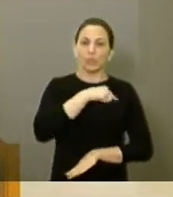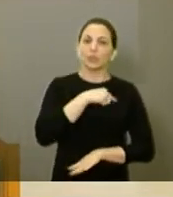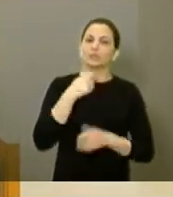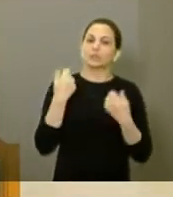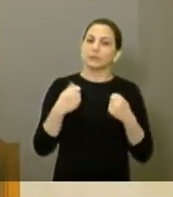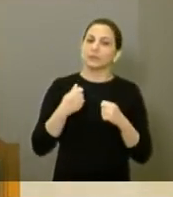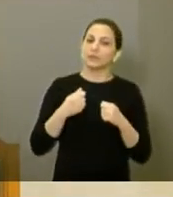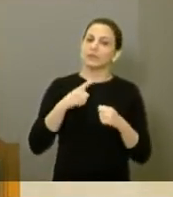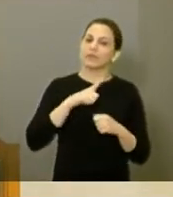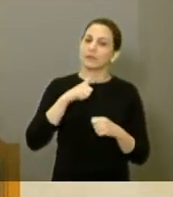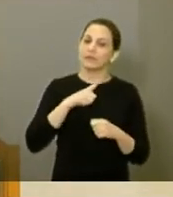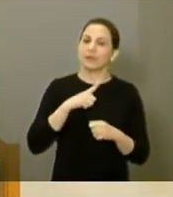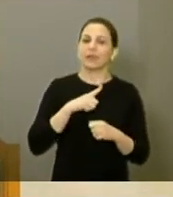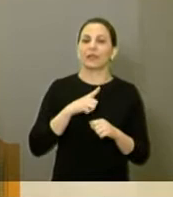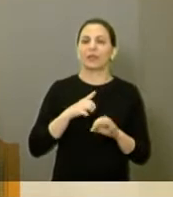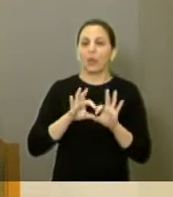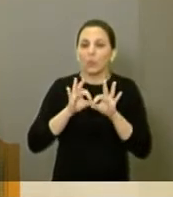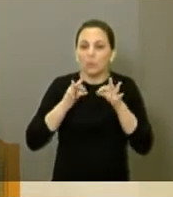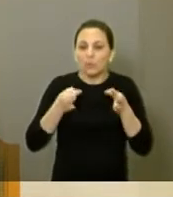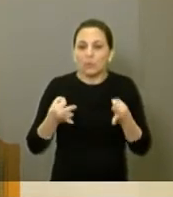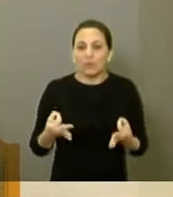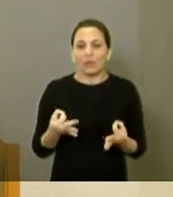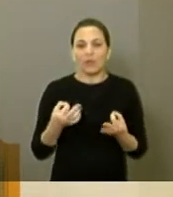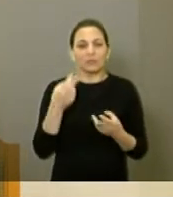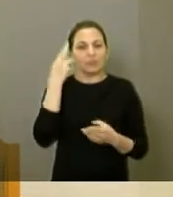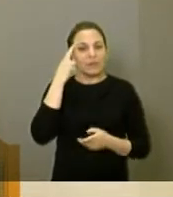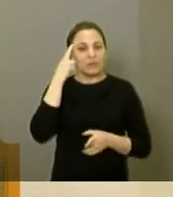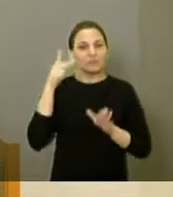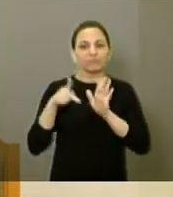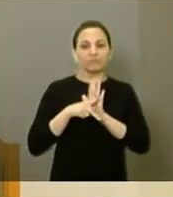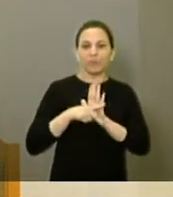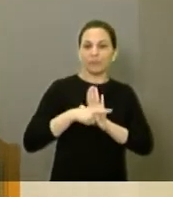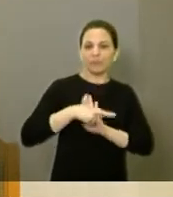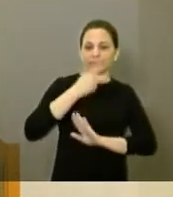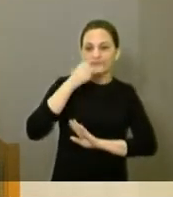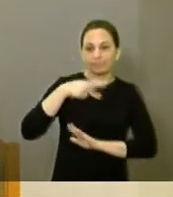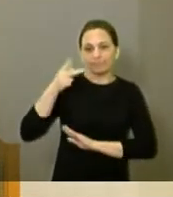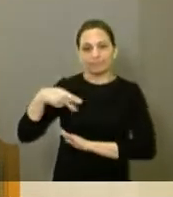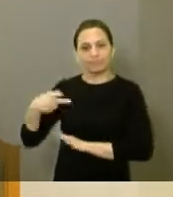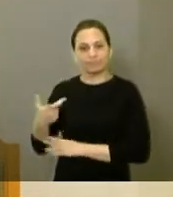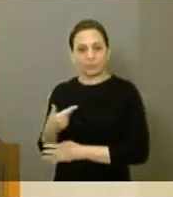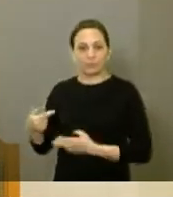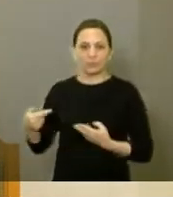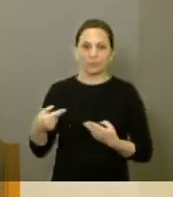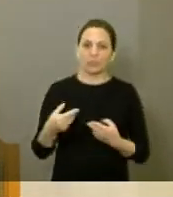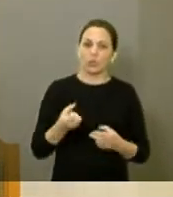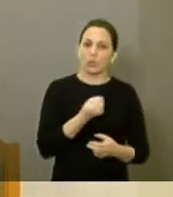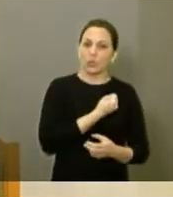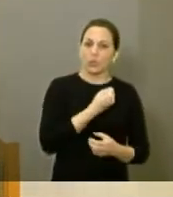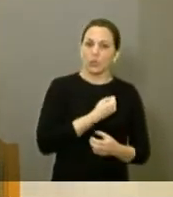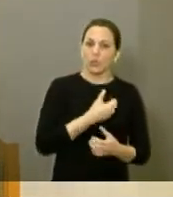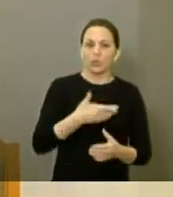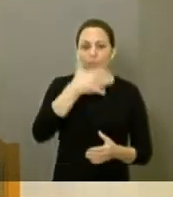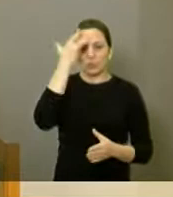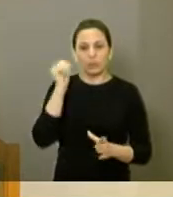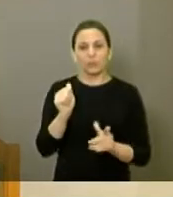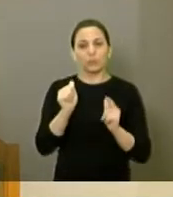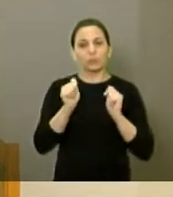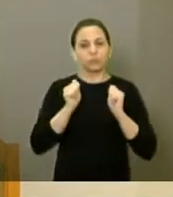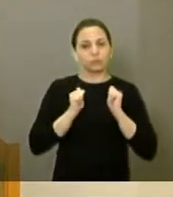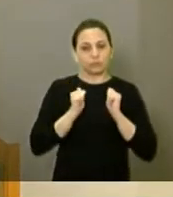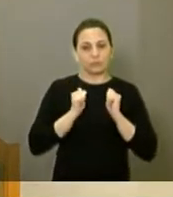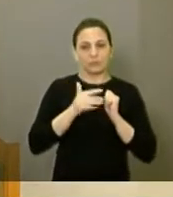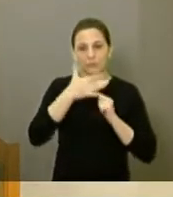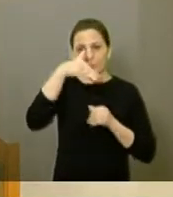a grandeza ea humildade de refletir sobre isso e acho que também esse número alto de abstenções né de